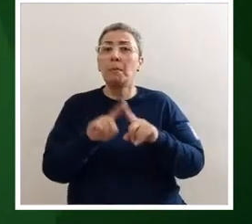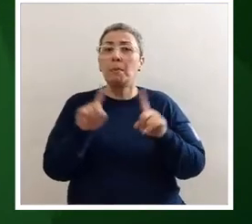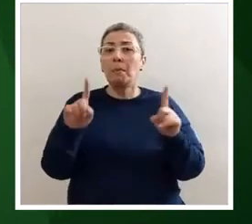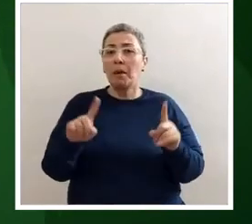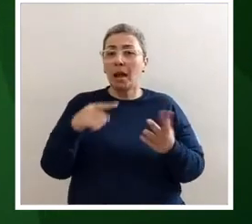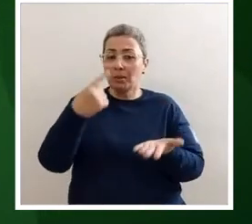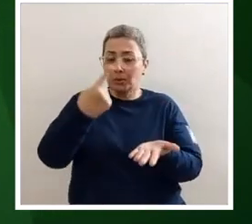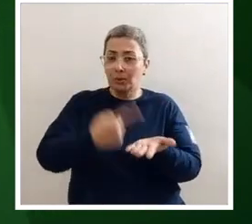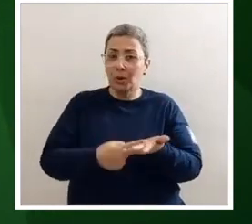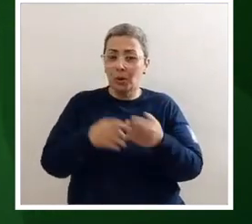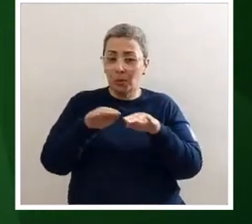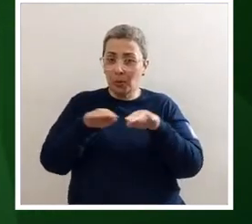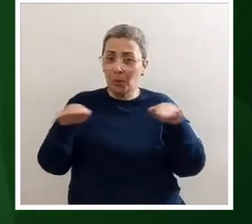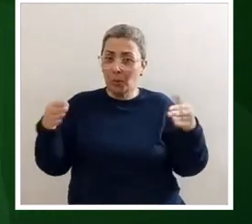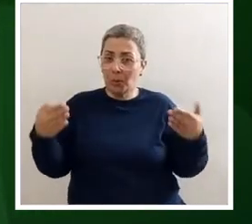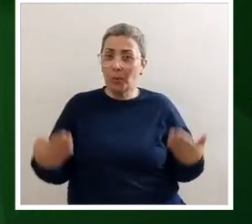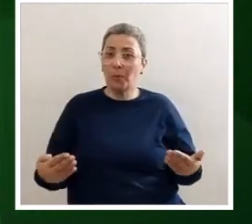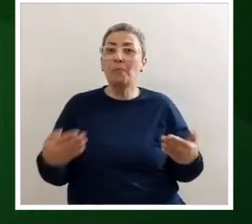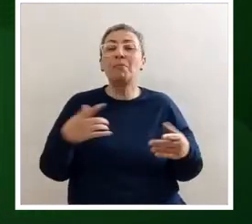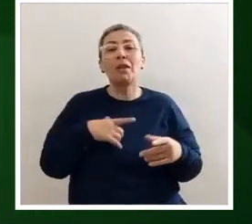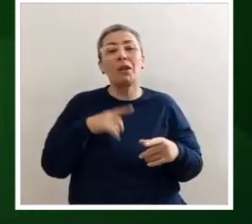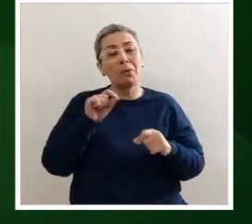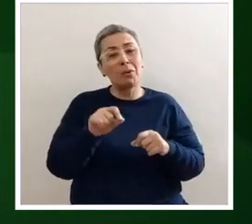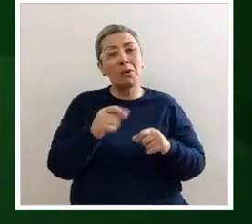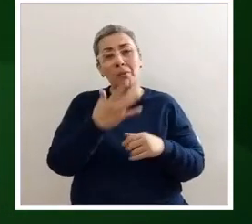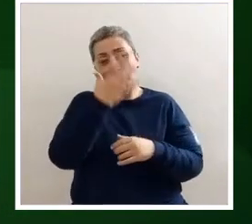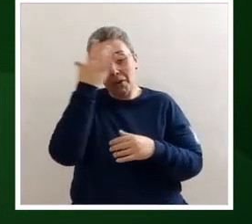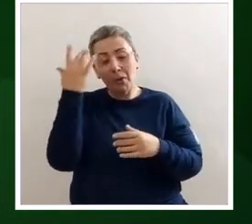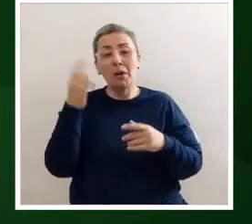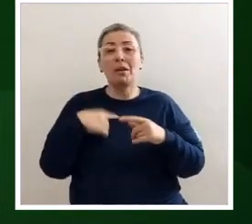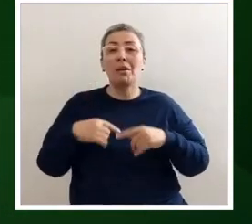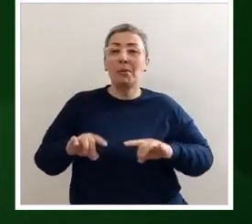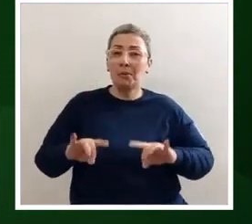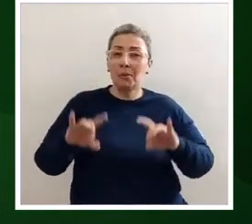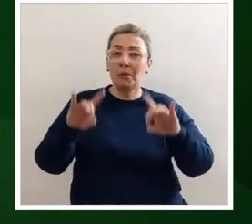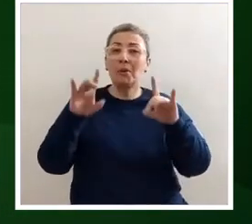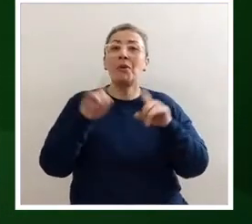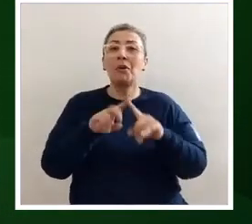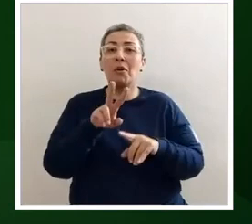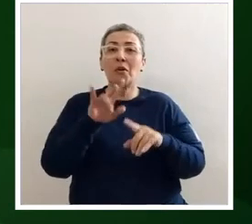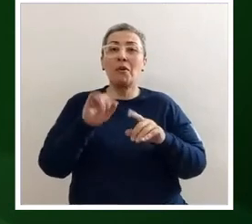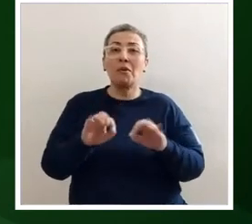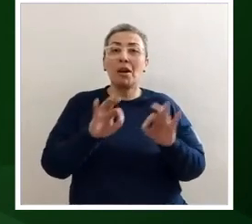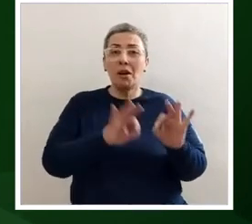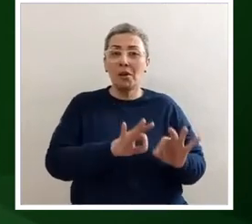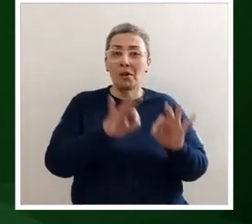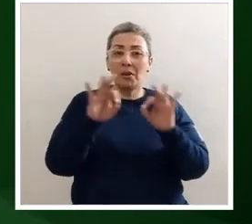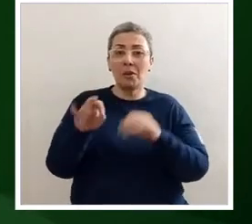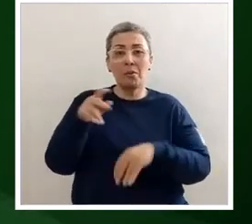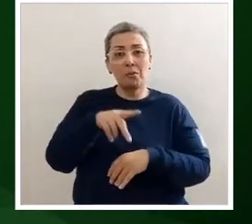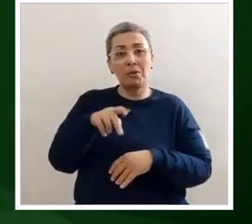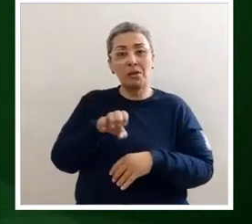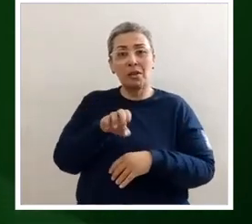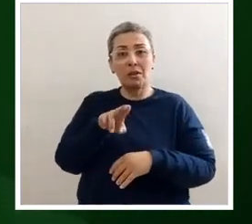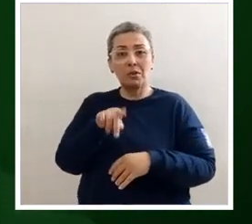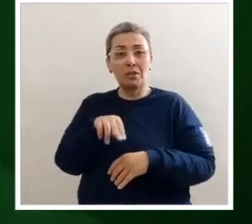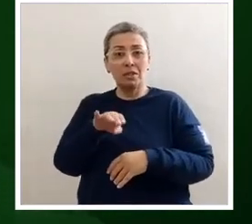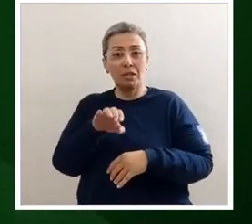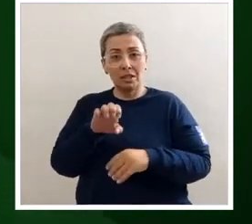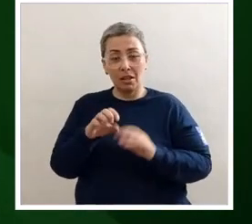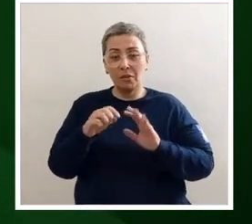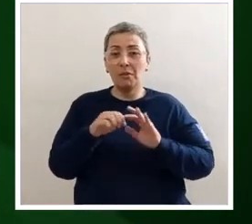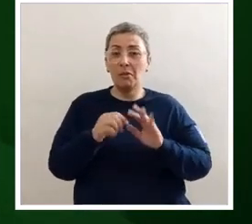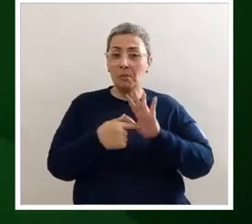contamos com uma mesa né que é bom essa sessão especial Ela será conduzida pela Professora Eunice que eu vou fazer